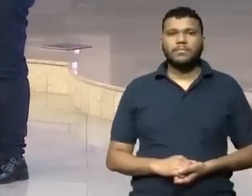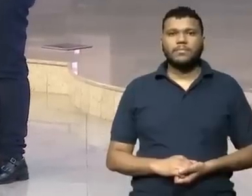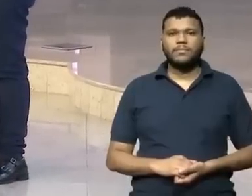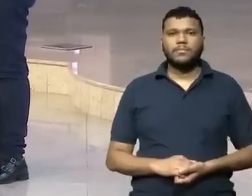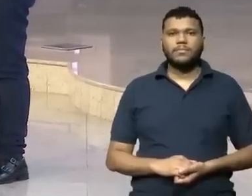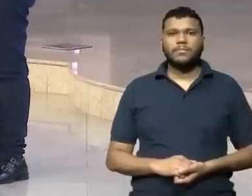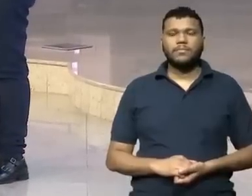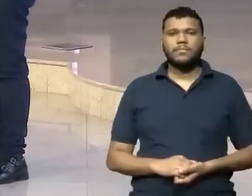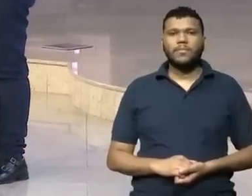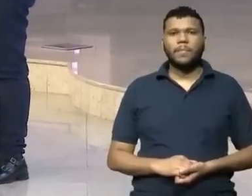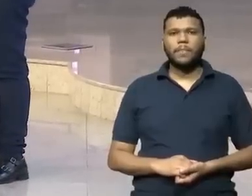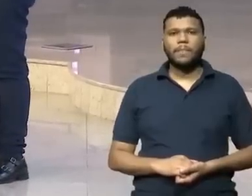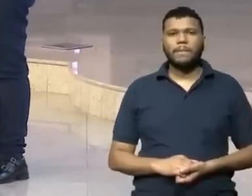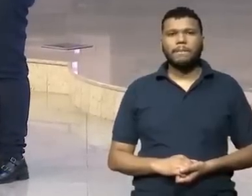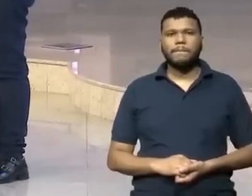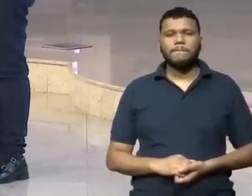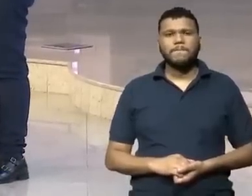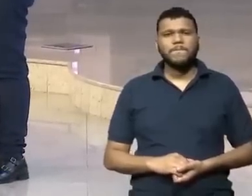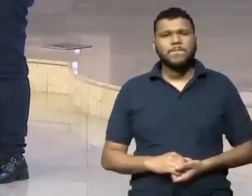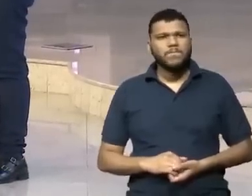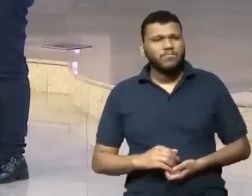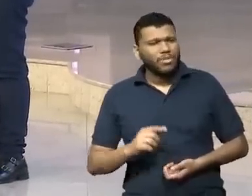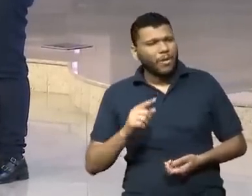lá na cruz